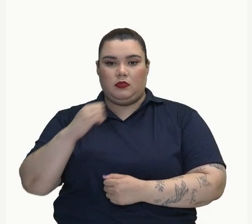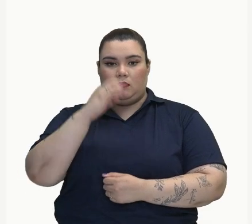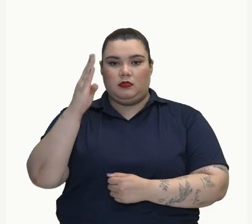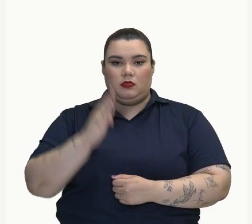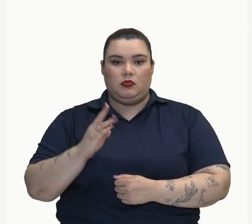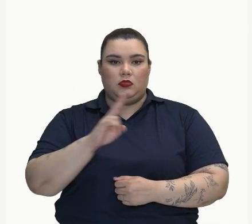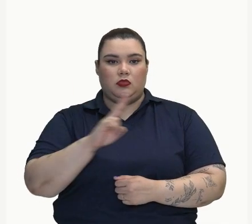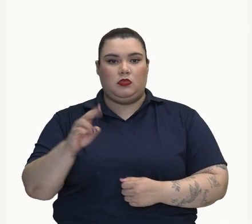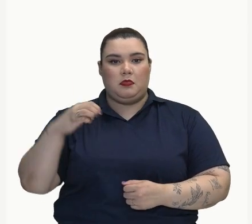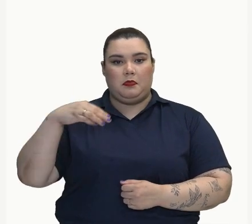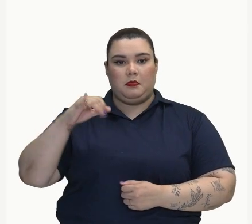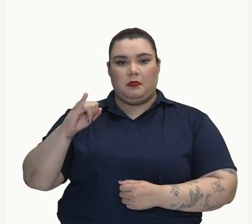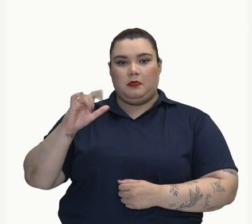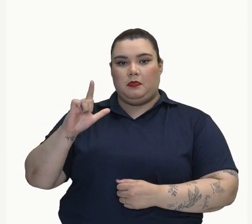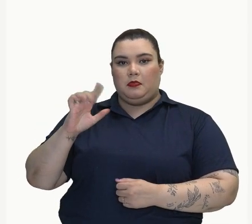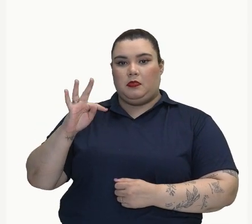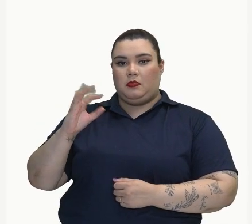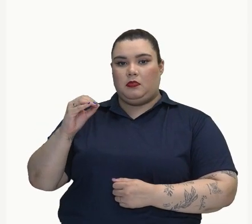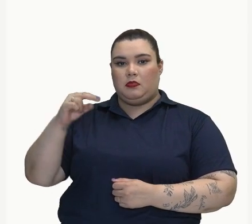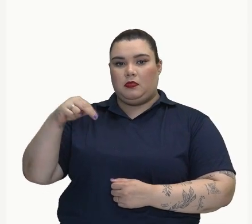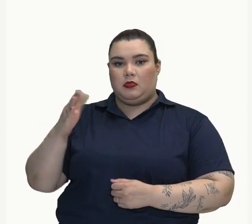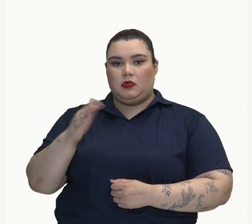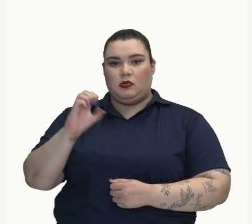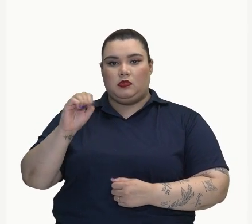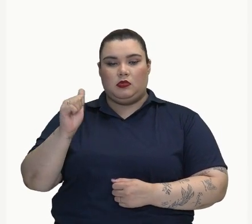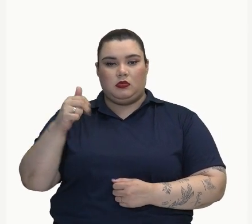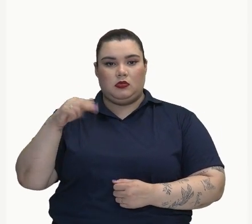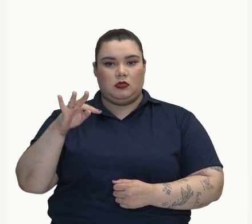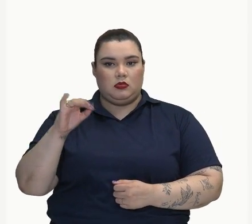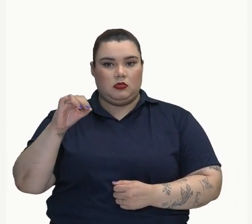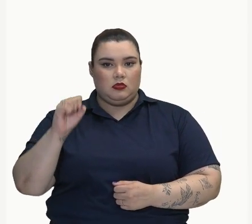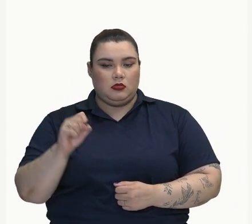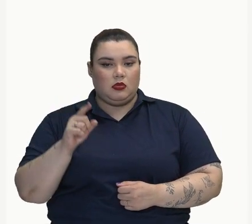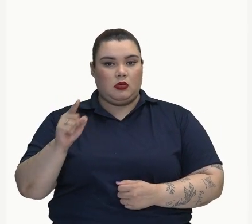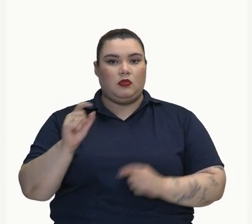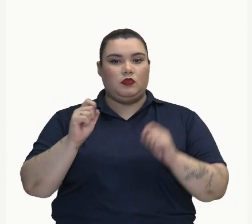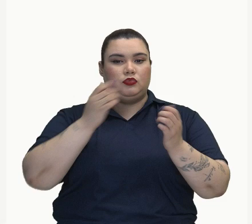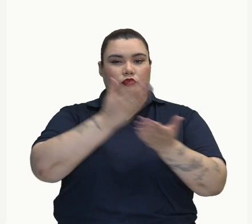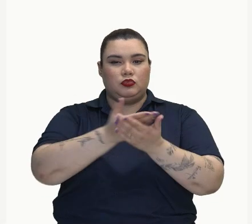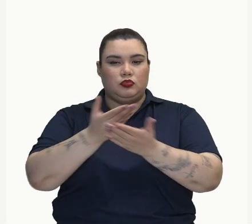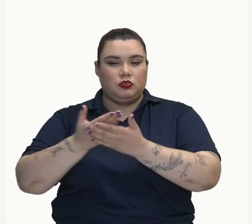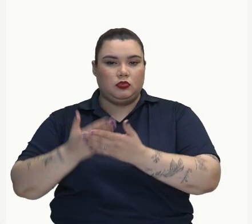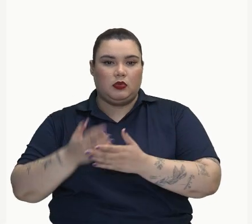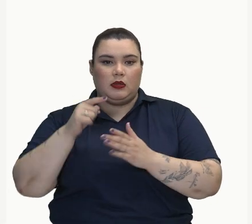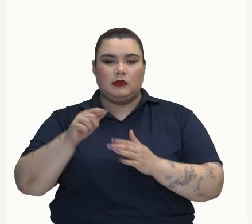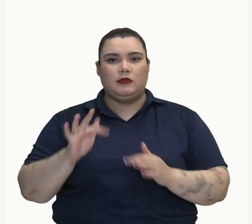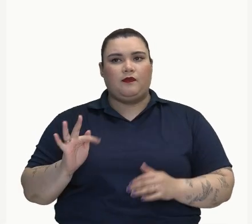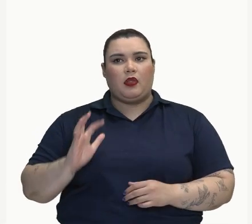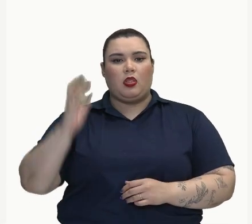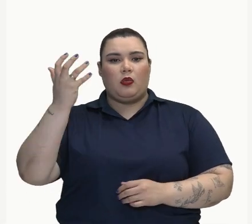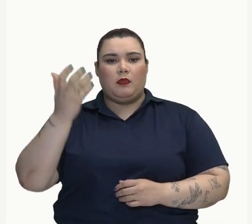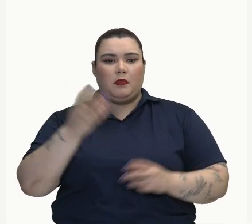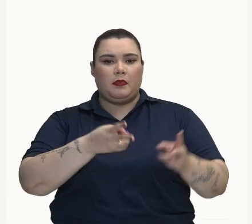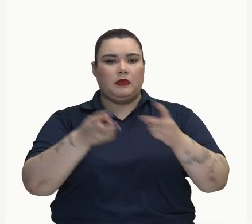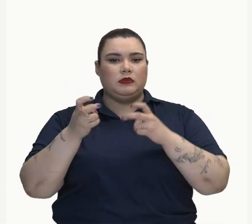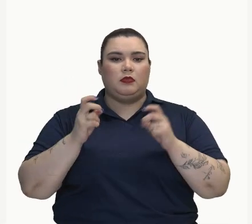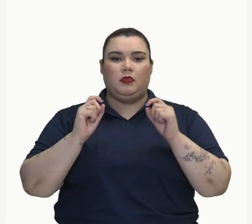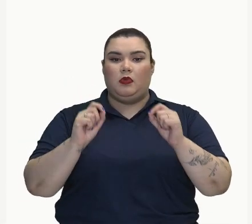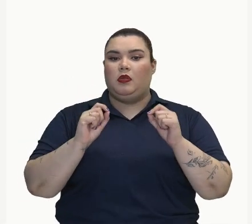Milton Santos. Tá? Milton Santos, um geógrafo brasileiro que parou para estudar esse fenômeno e verificou